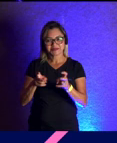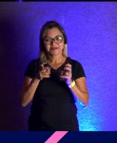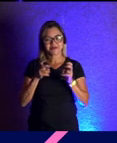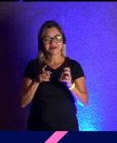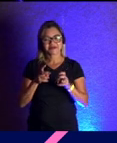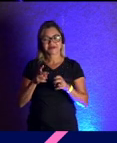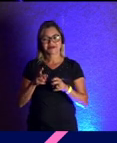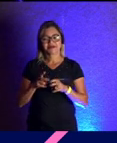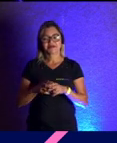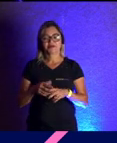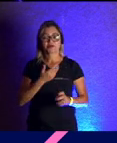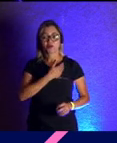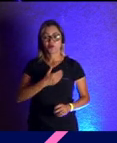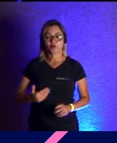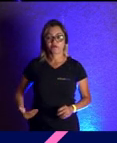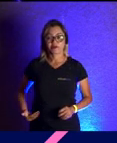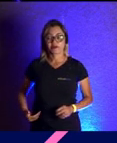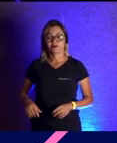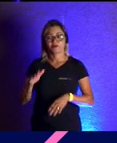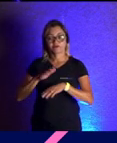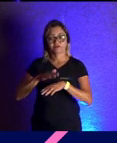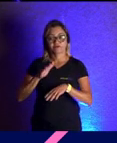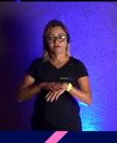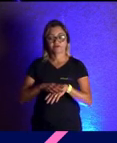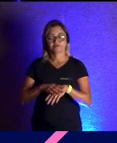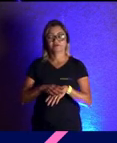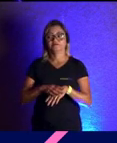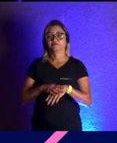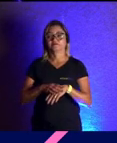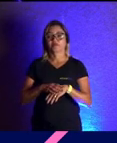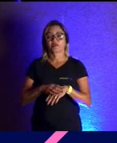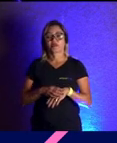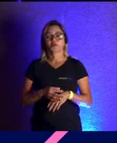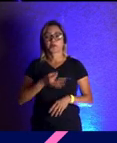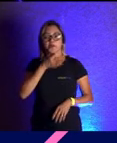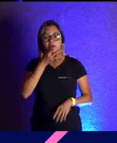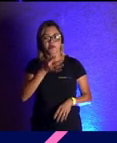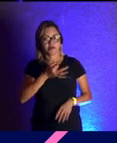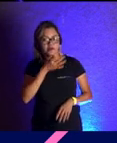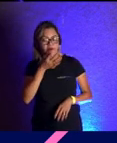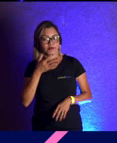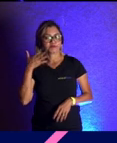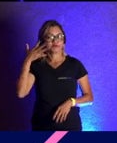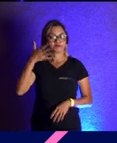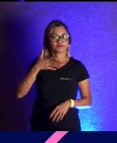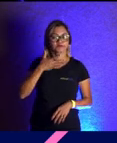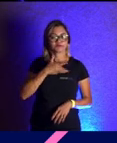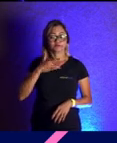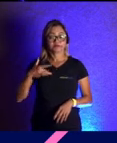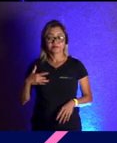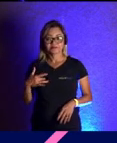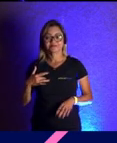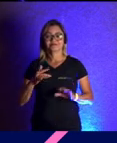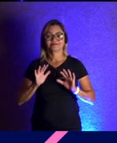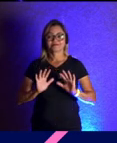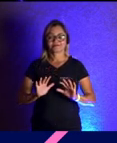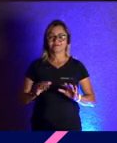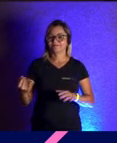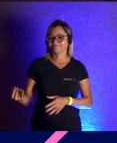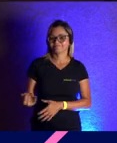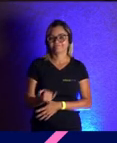las decisiones para mantener un discurso de protección sanitaria de los que se sienten.